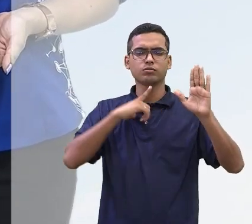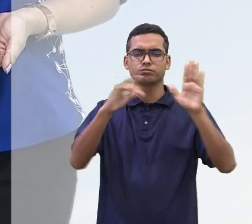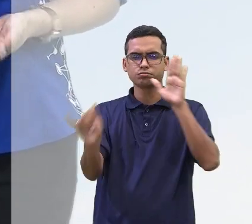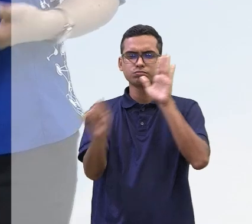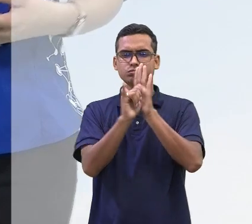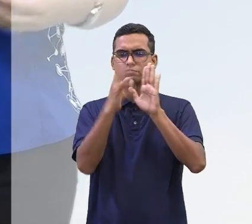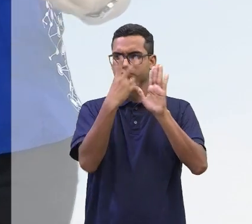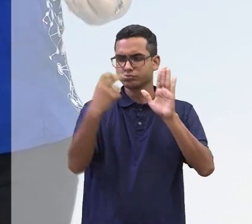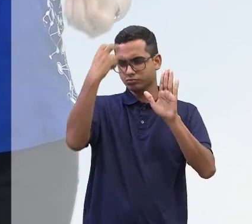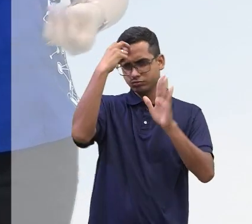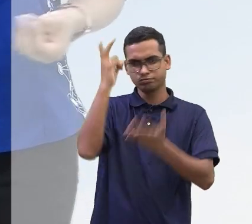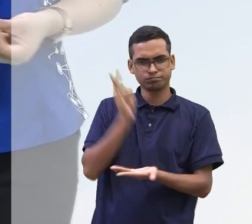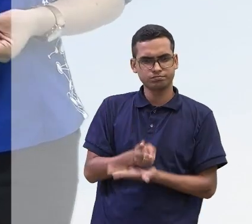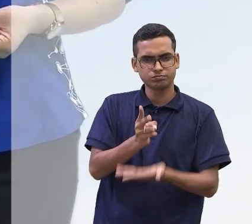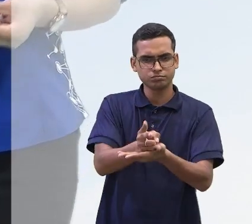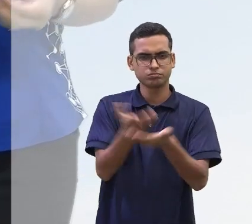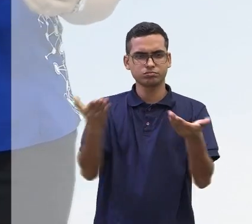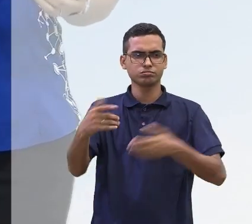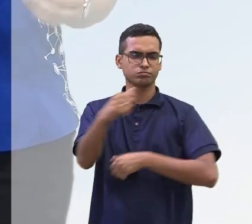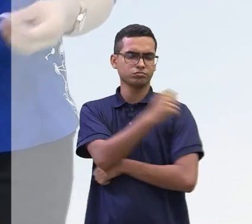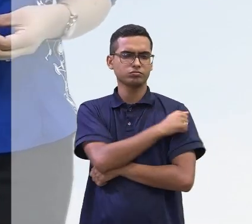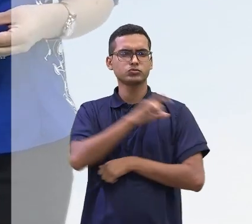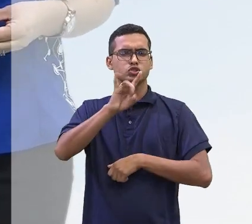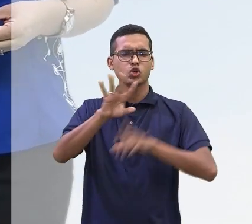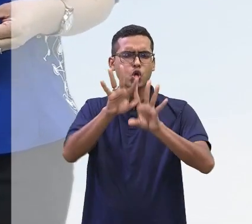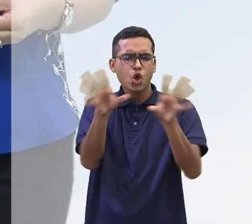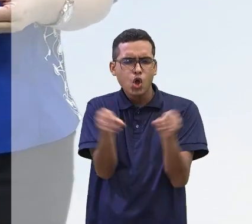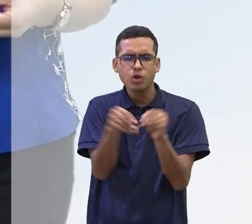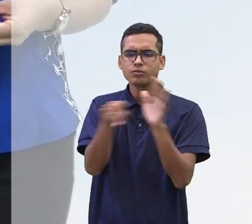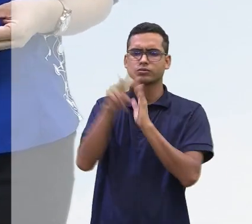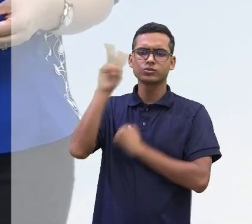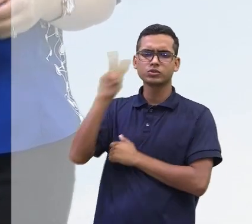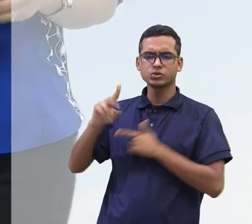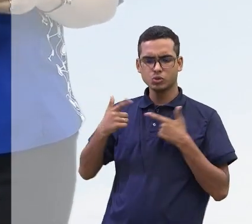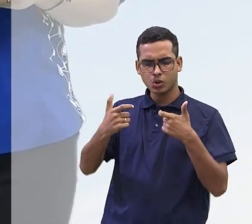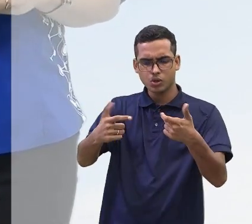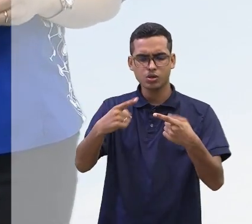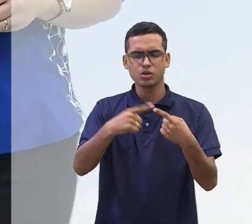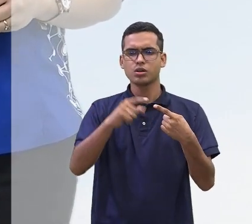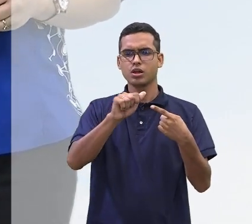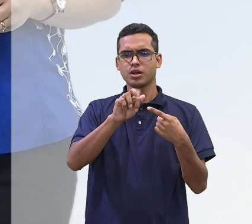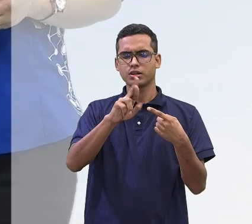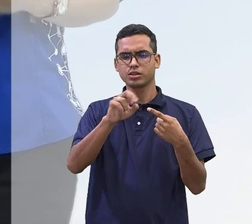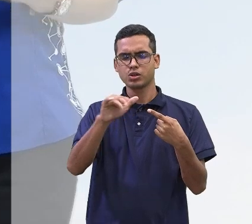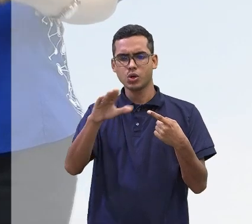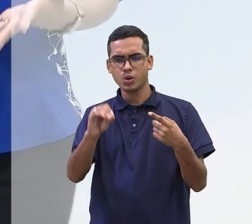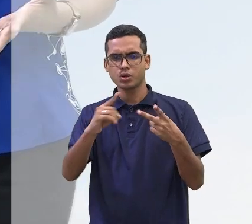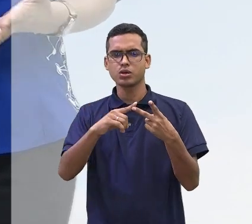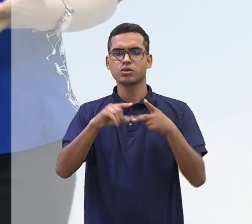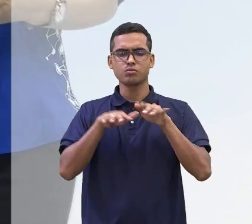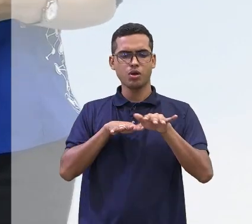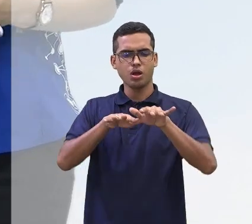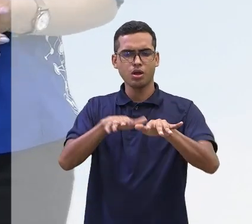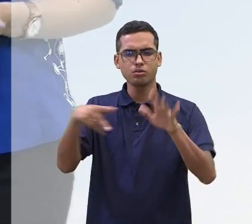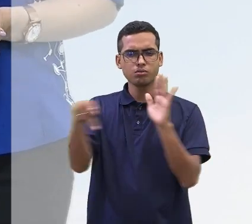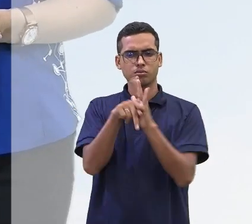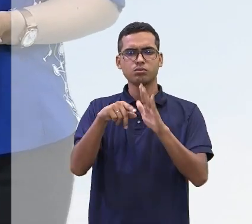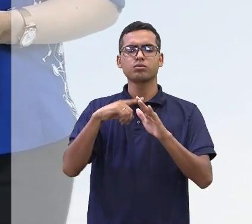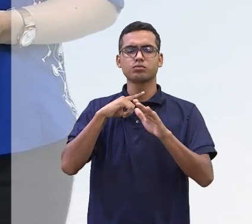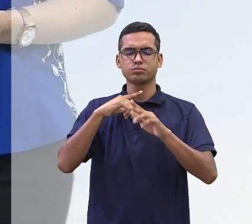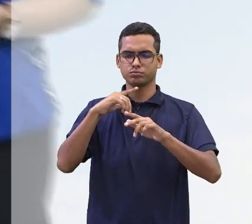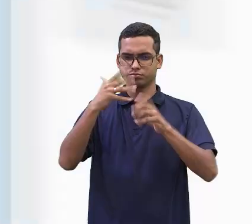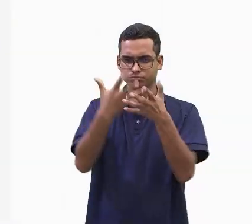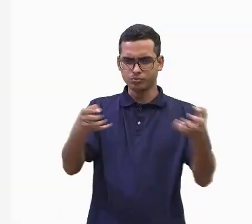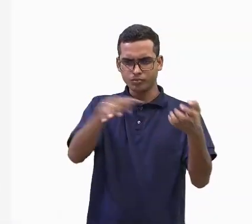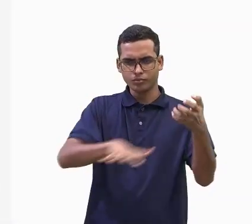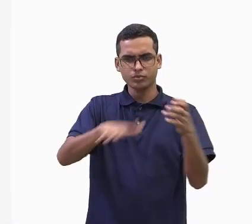identidade cultural. Então, queridos, isso é um pouquinho da história da Guerra do Arauco e das campanhas do deserto. Até a próxima!